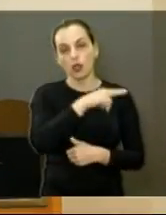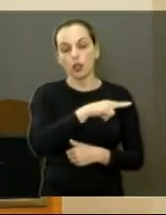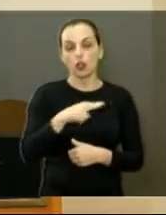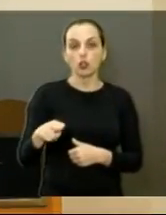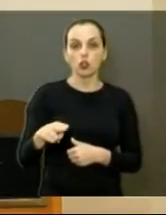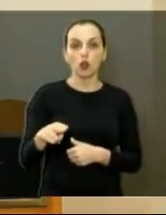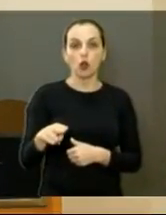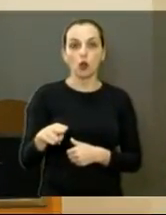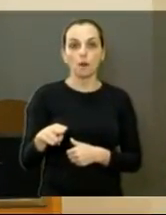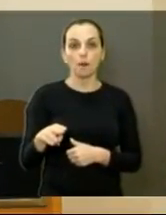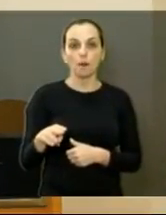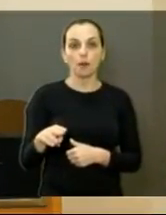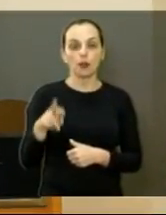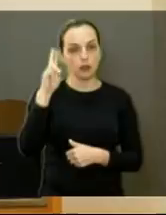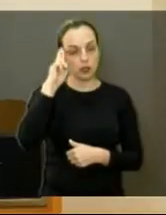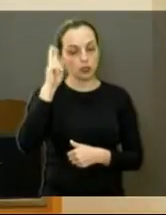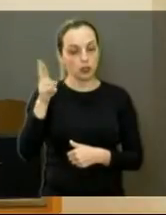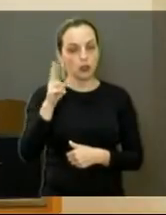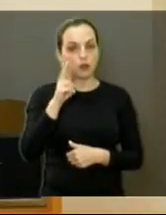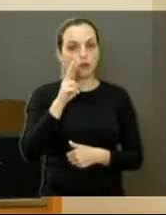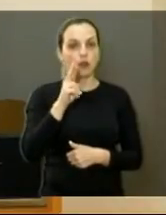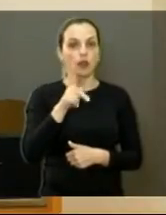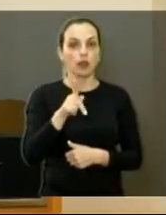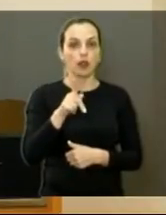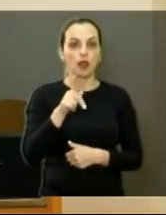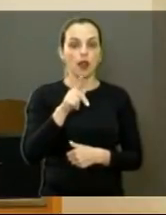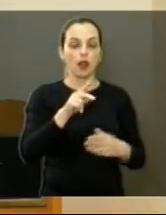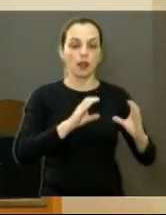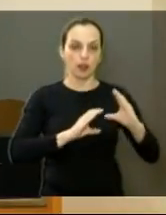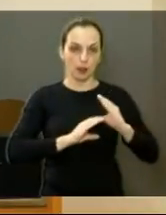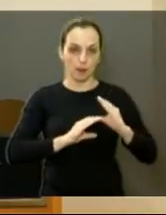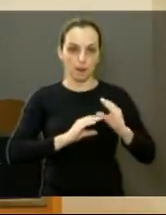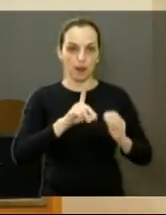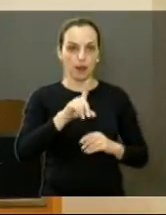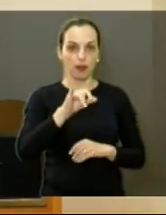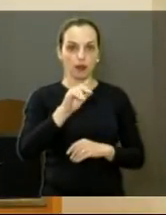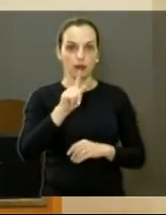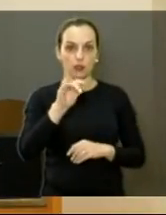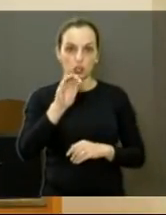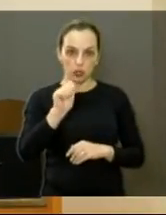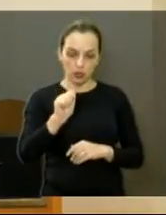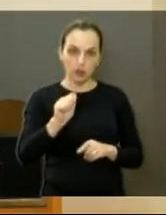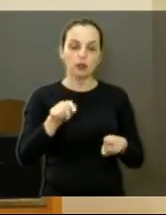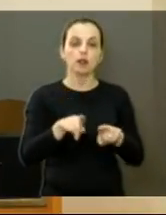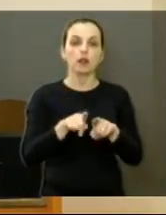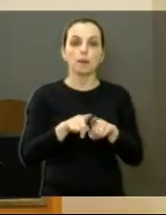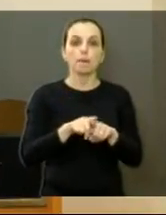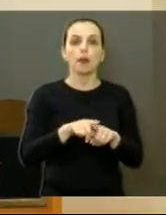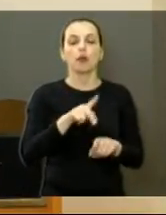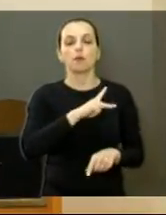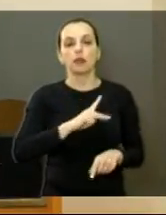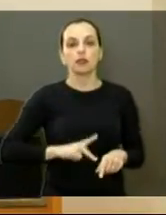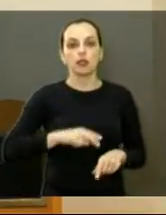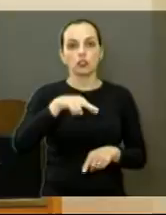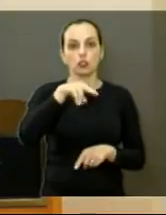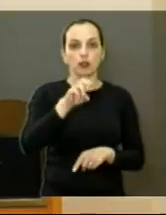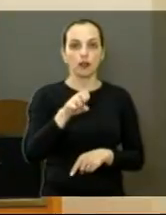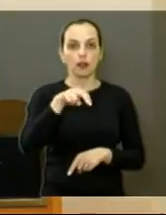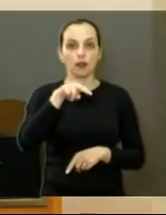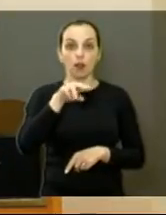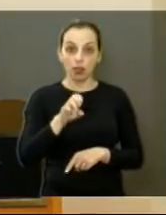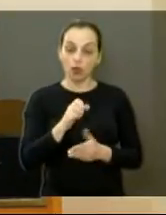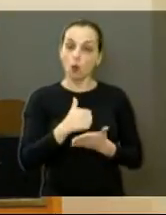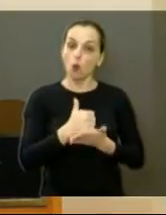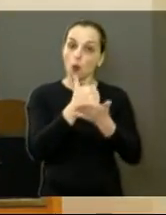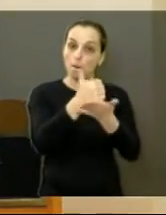da APAE, a Lígia Celante, e também do presidente Nenê, todo o apoio para que